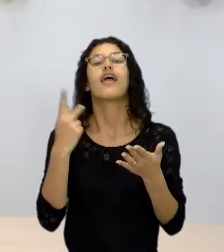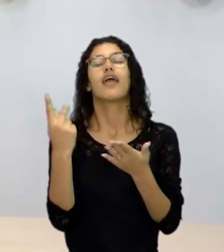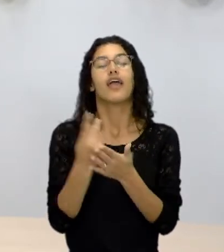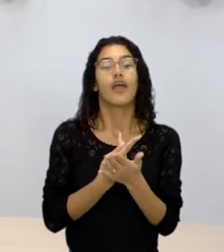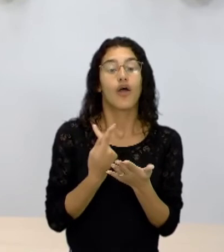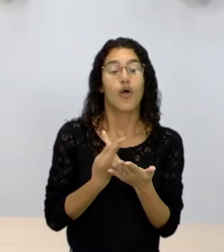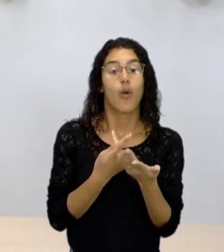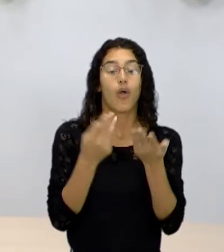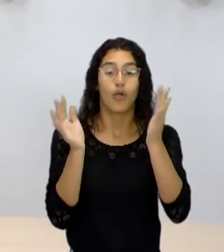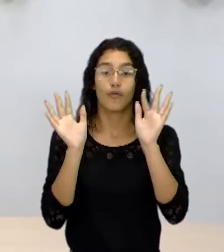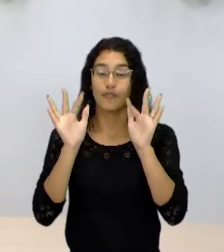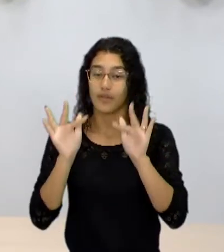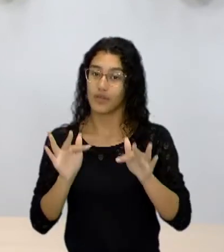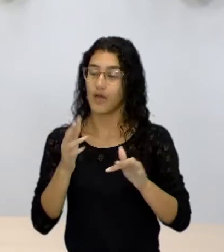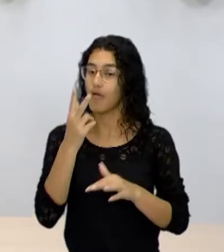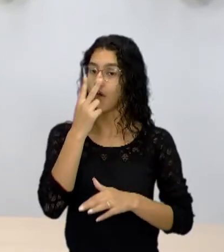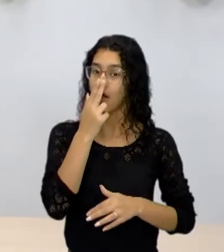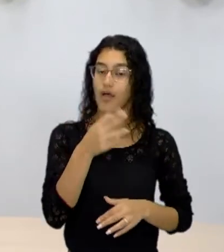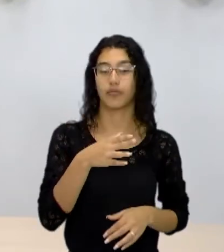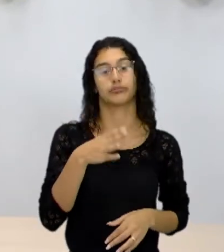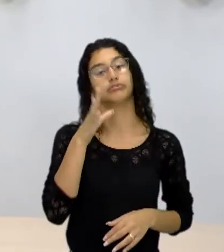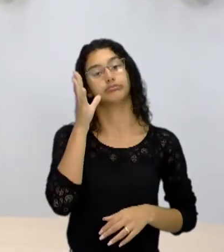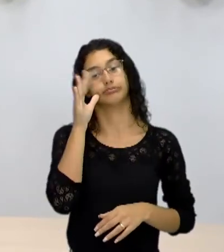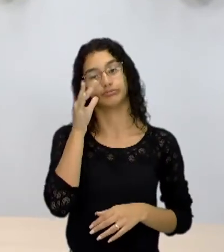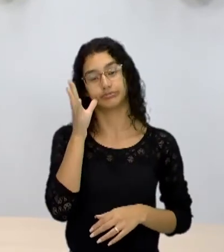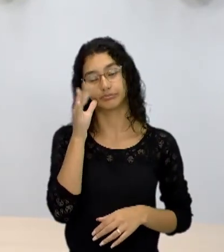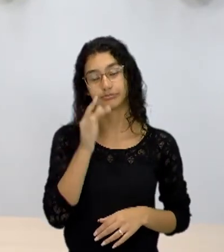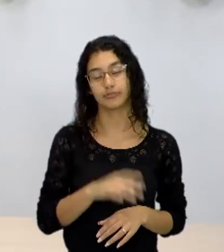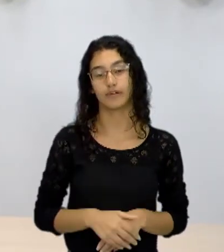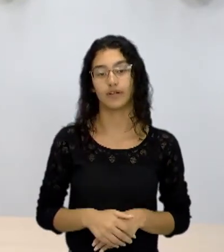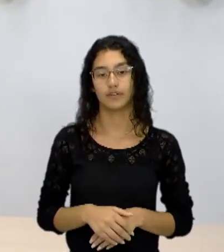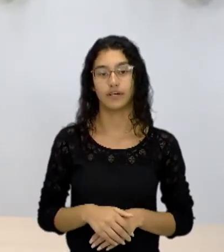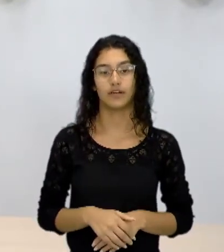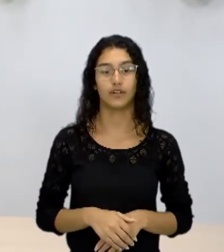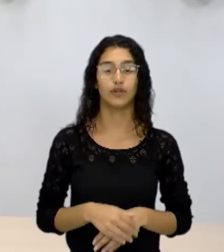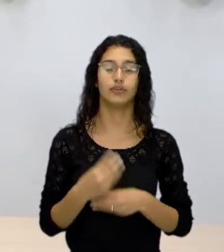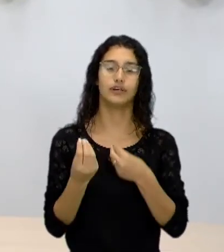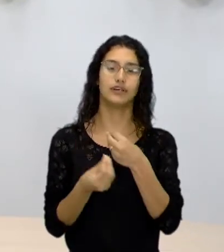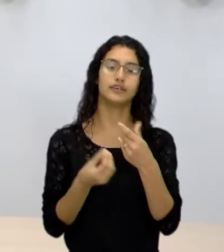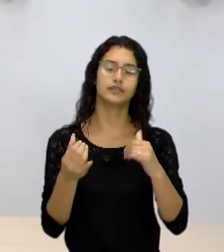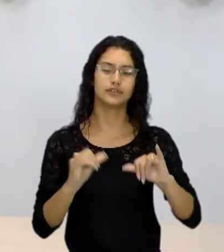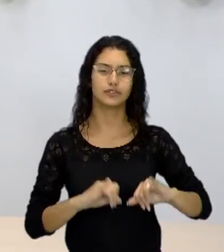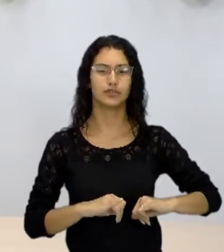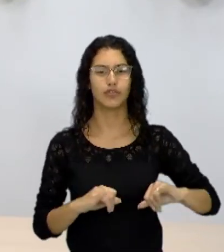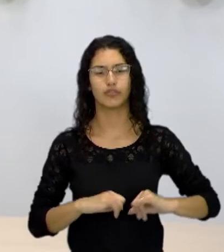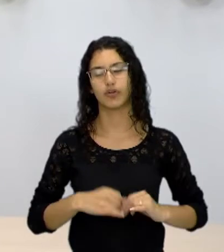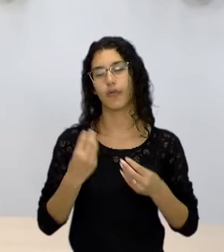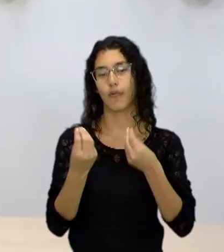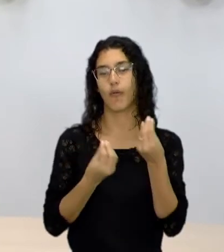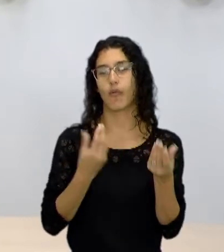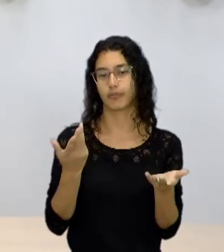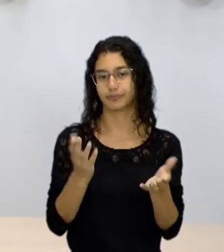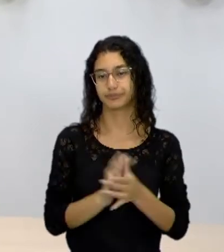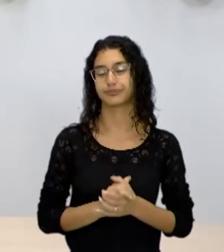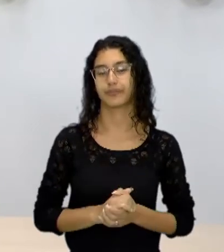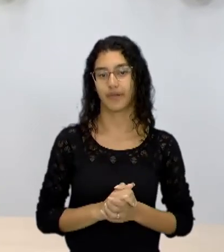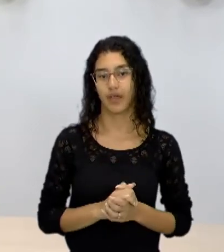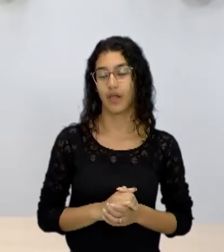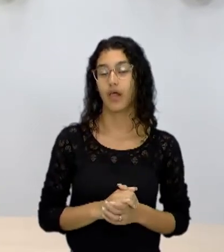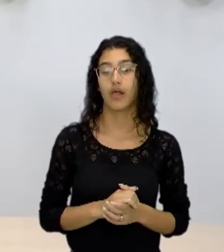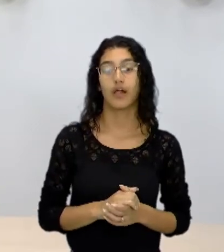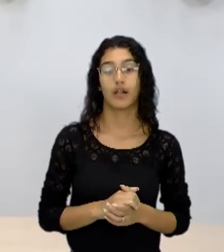No final, eu acho que o que interessa é como as pessoas têm sofrido, né? Pessoas comuns como nós, que não